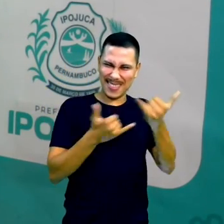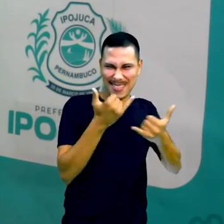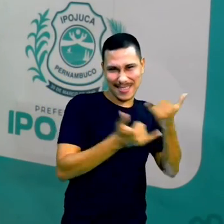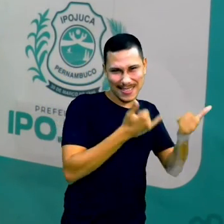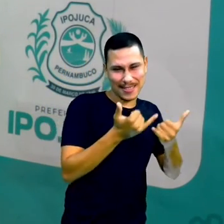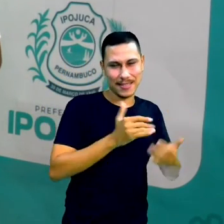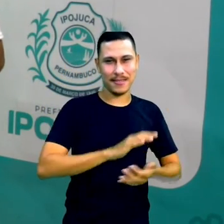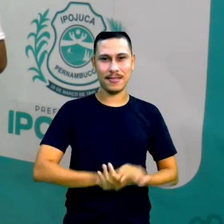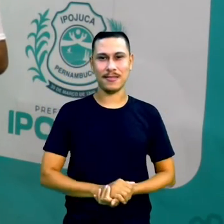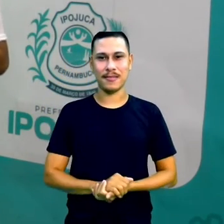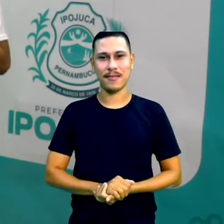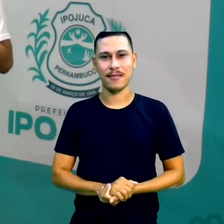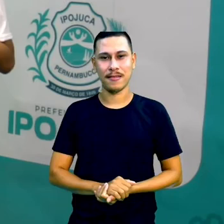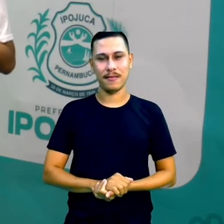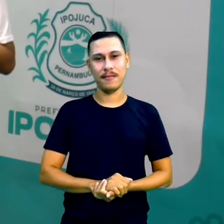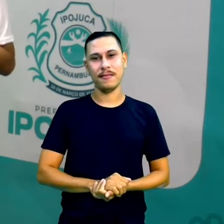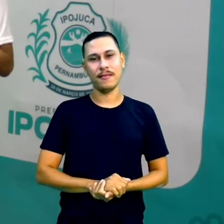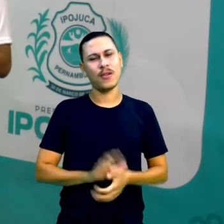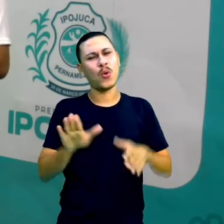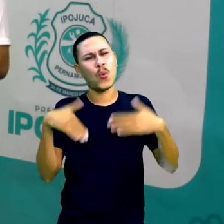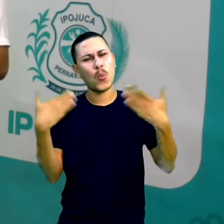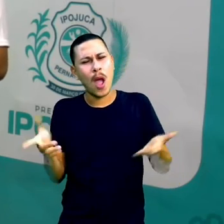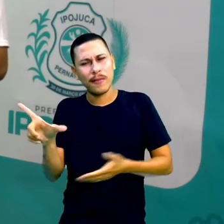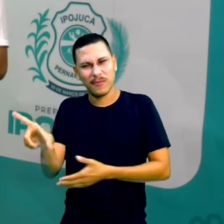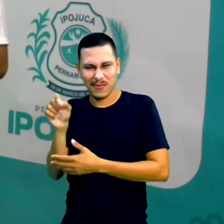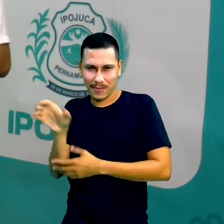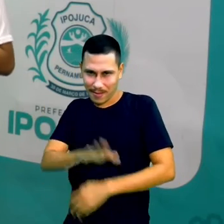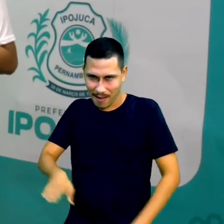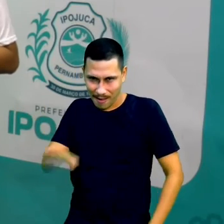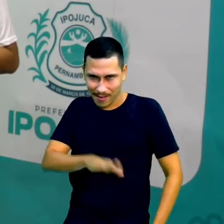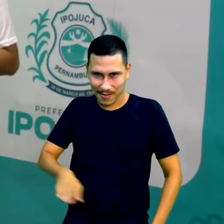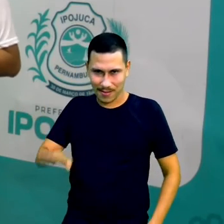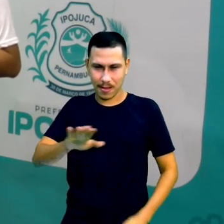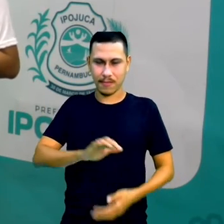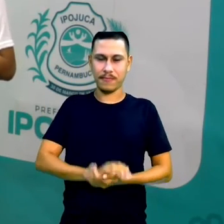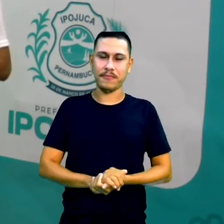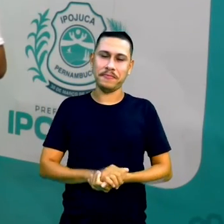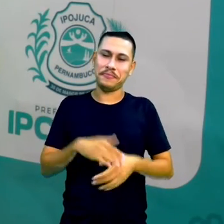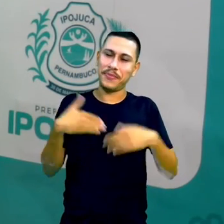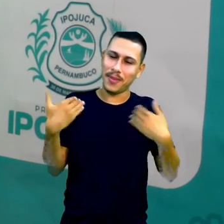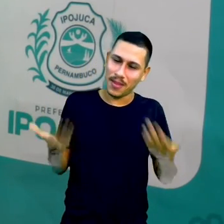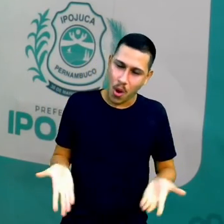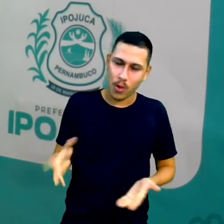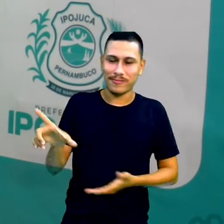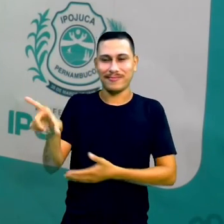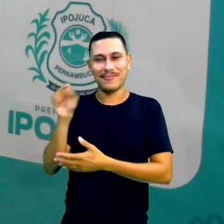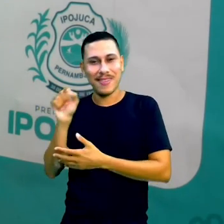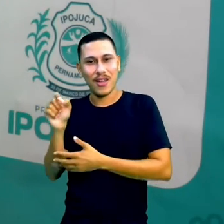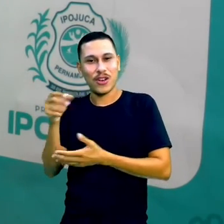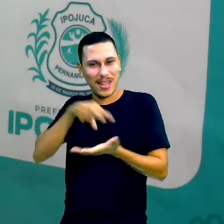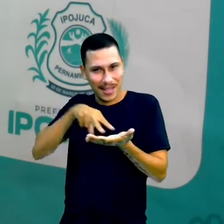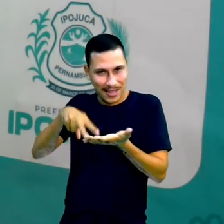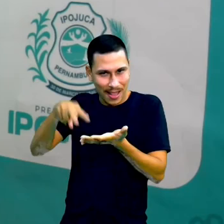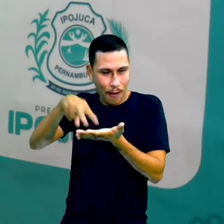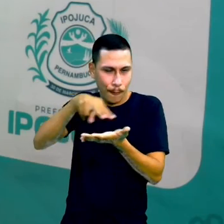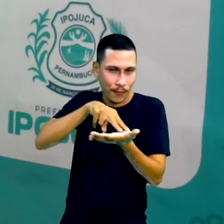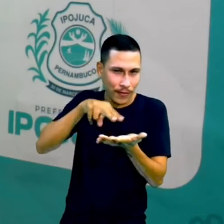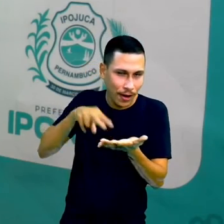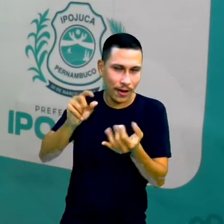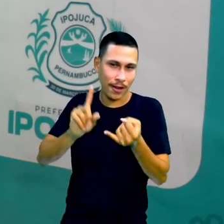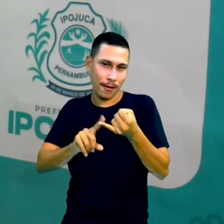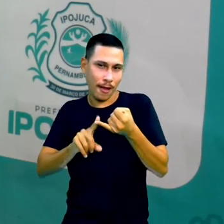brincadeiras. Vamos ver qual é a brincadeira preferida das crianças. Então, elas escolheram a